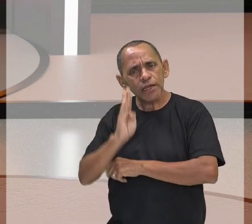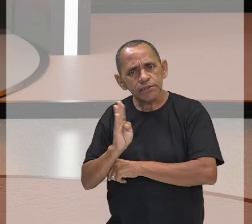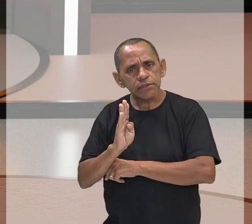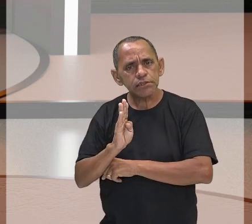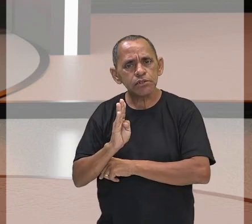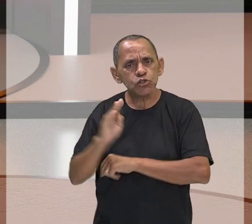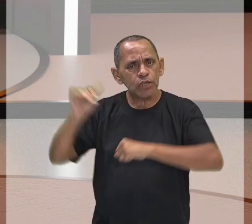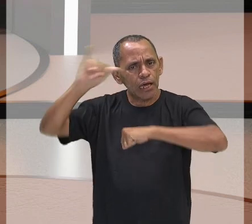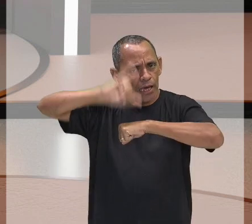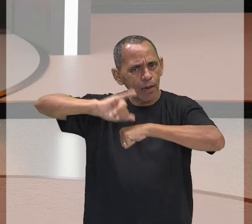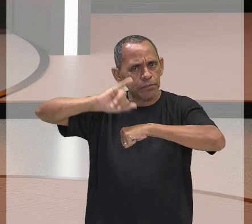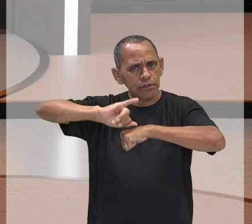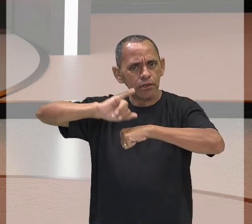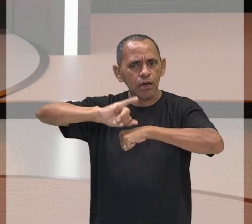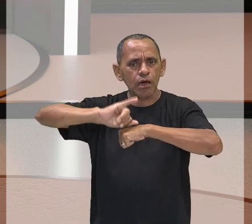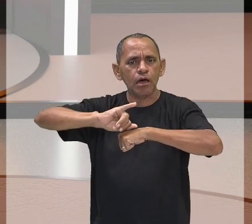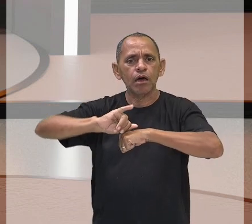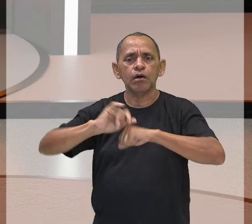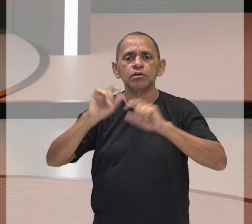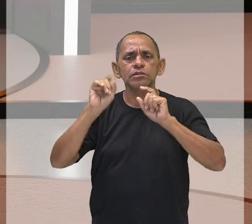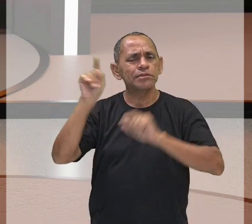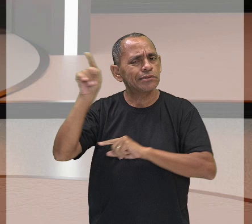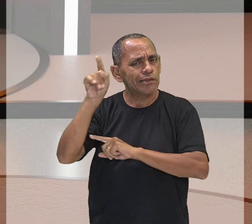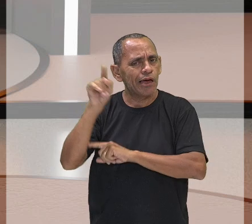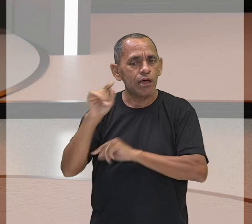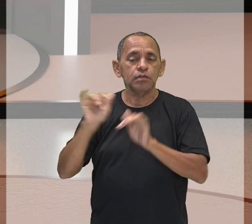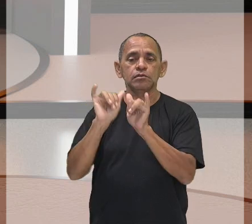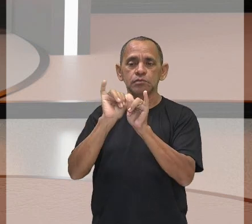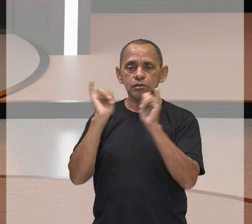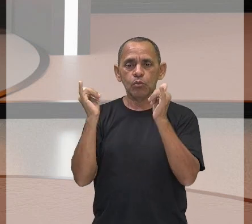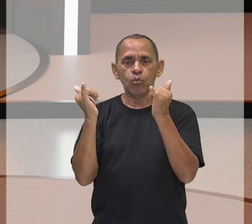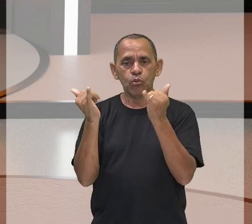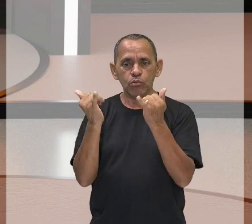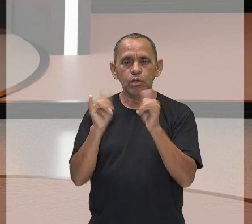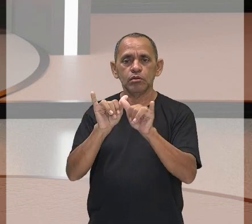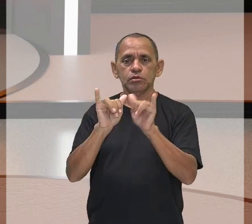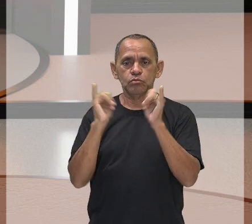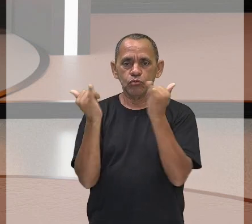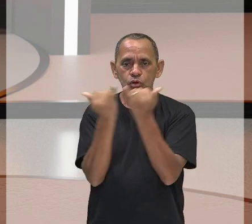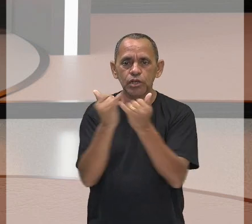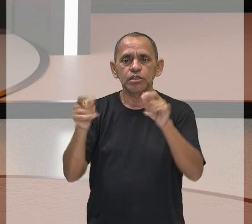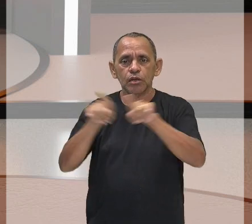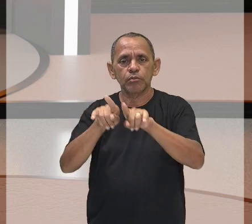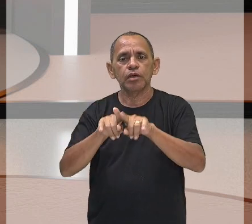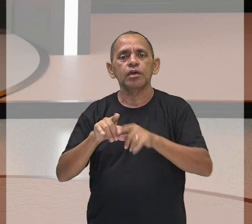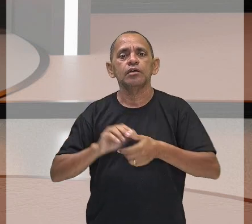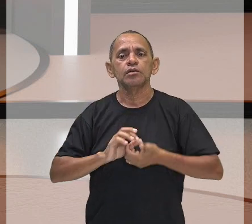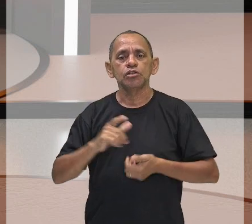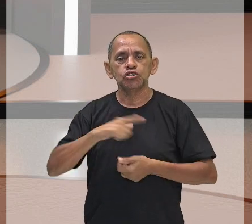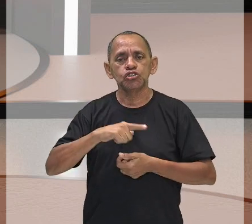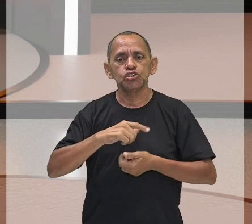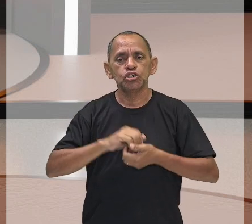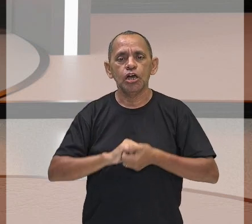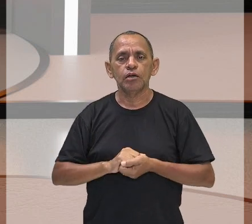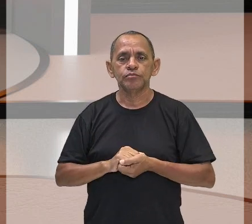na capital do Império Português, que viria a ser capital do Império Brasileiro, não